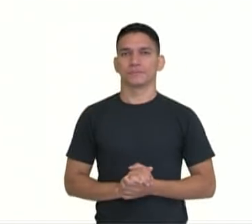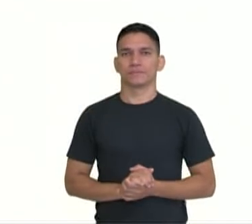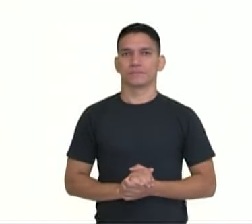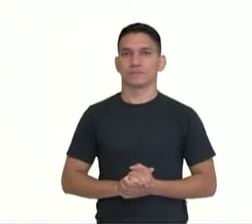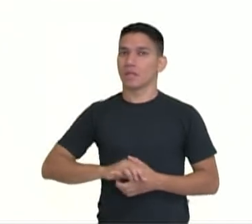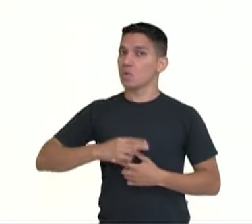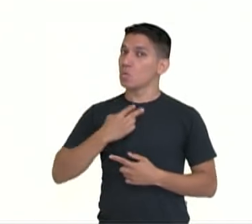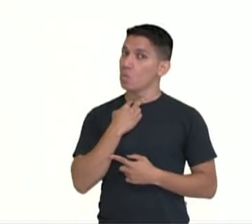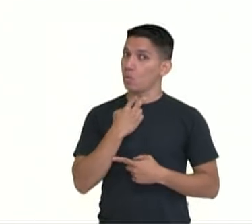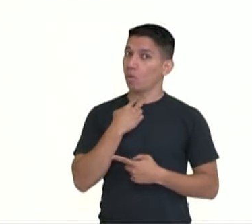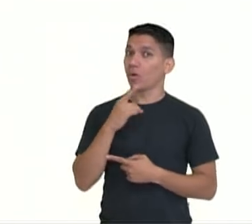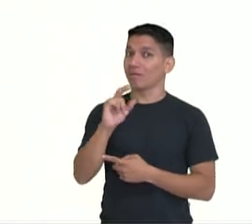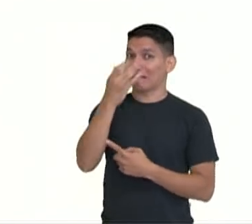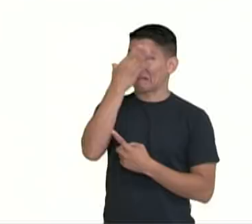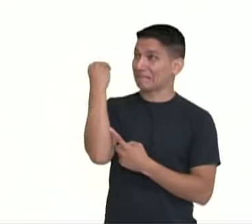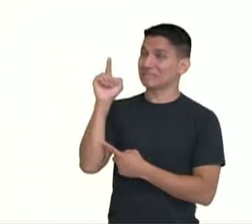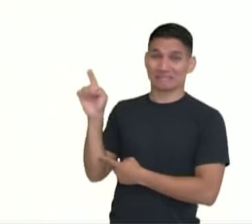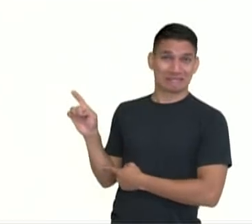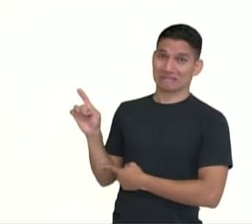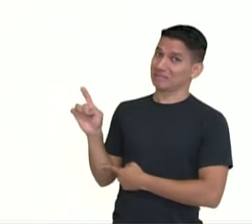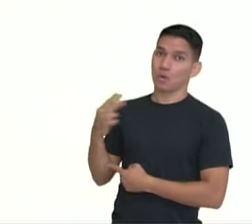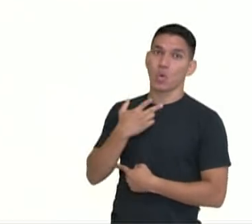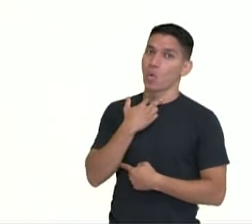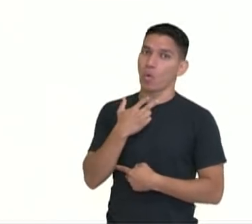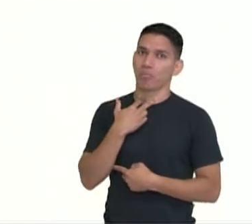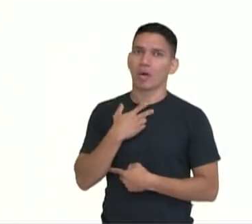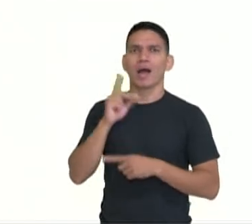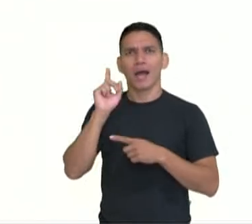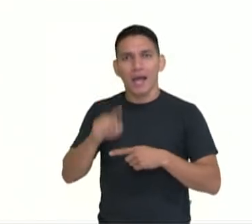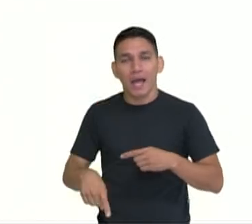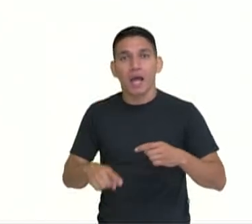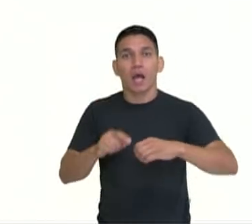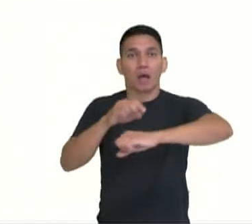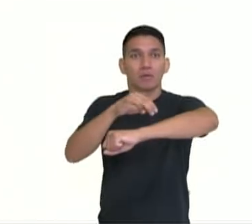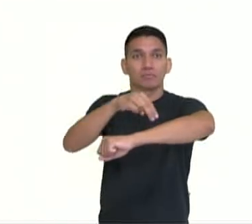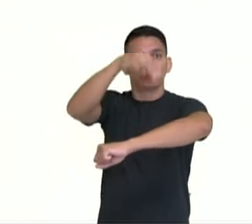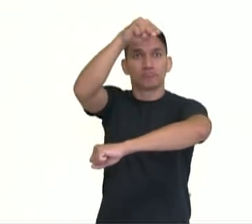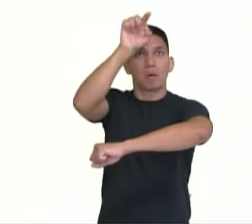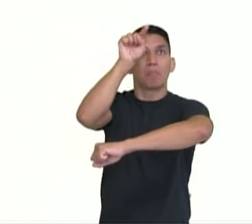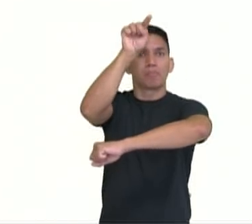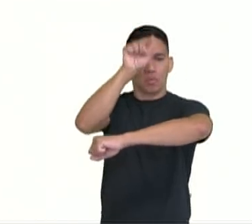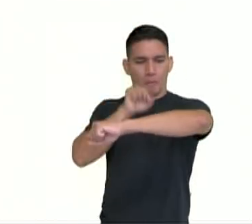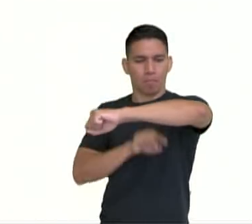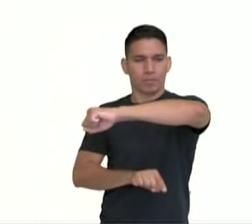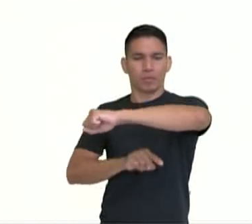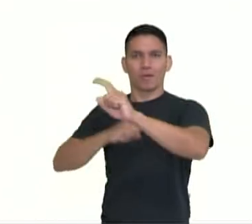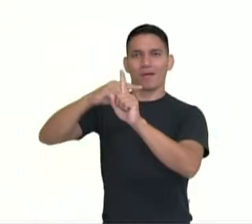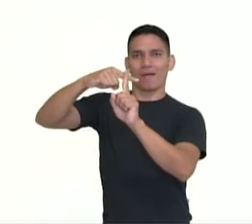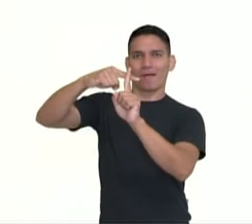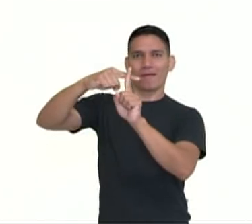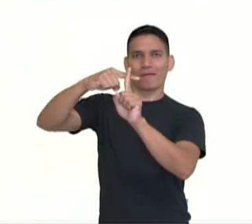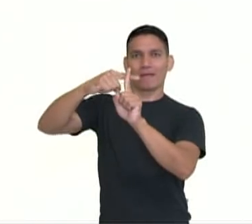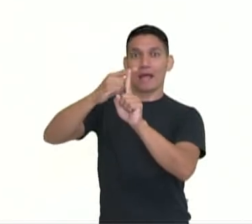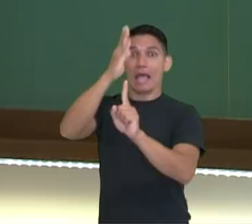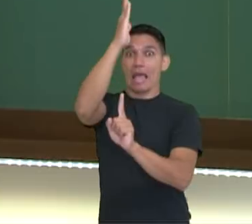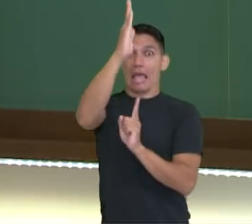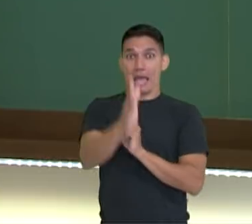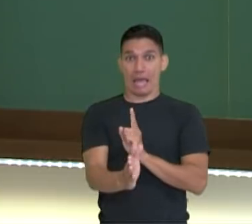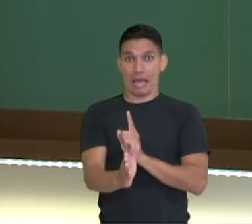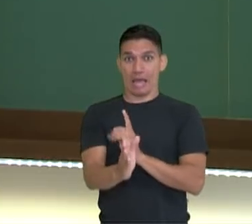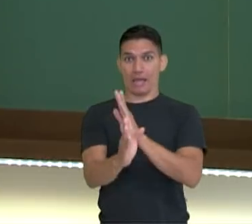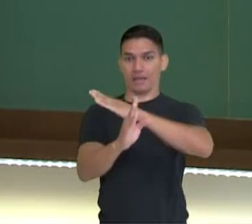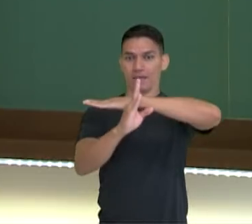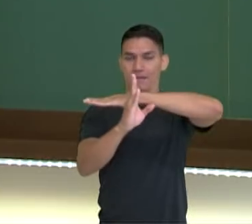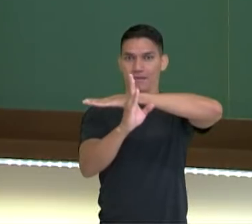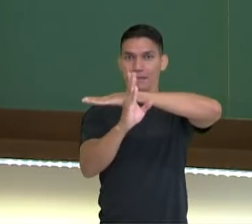Não podem esquecer isso aqui. São os que ficam naquelas 4 pontas da Rosa dos Ventos em linha reta. E são